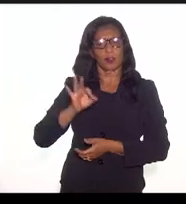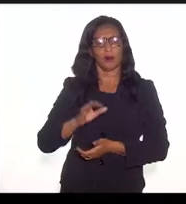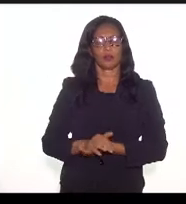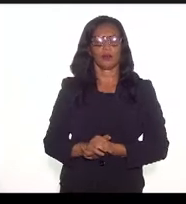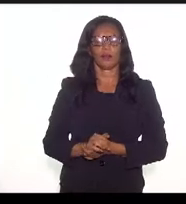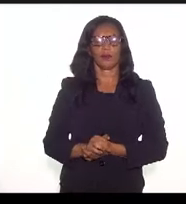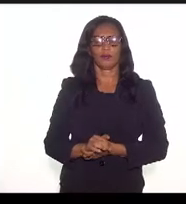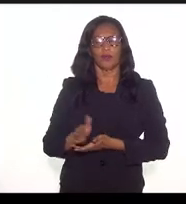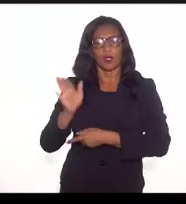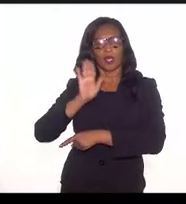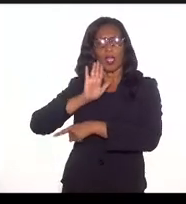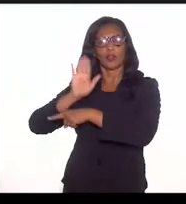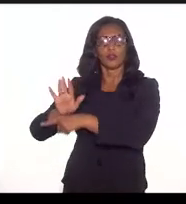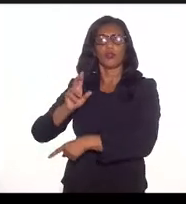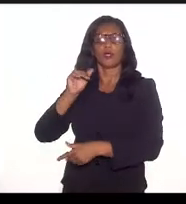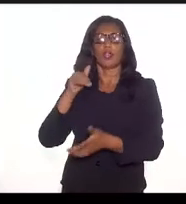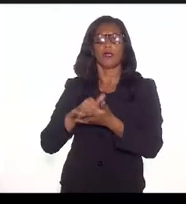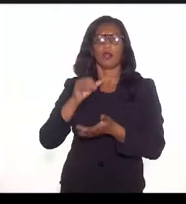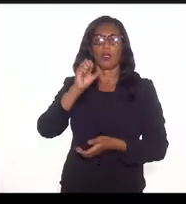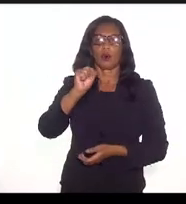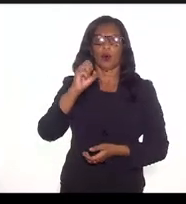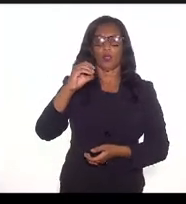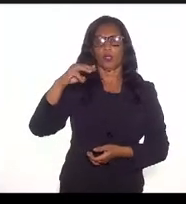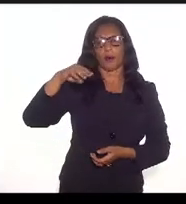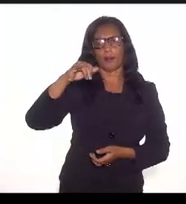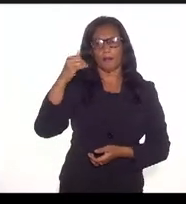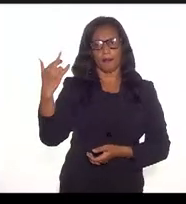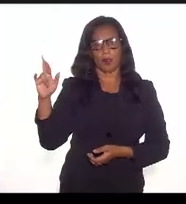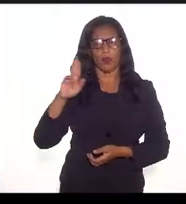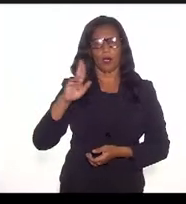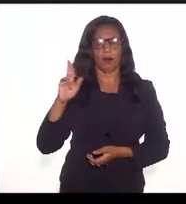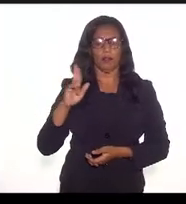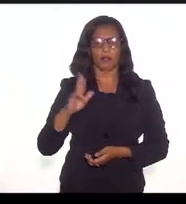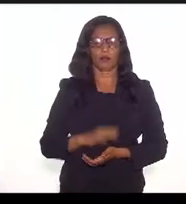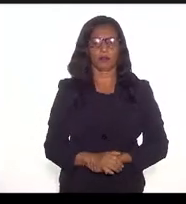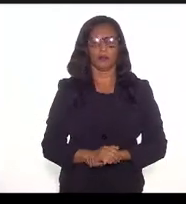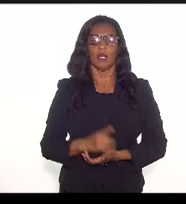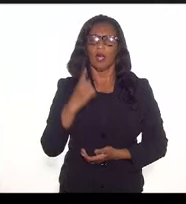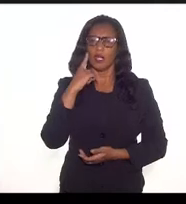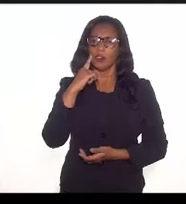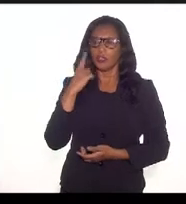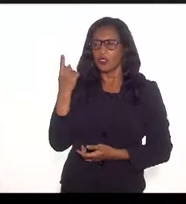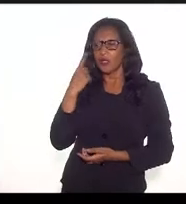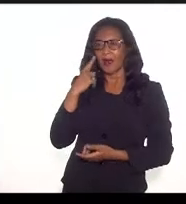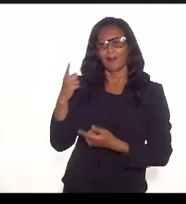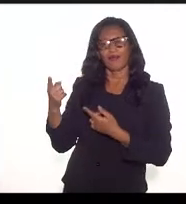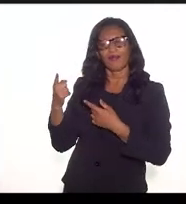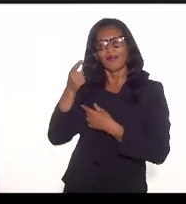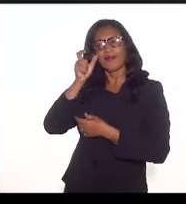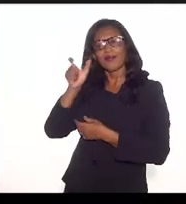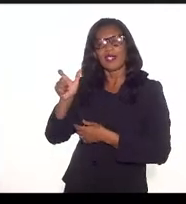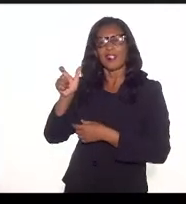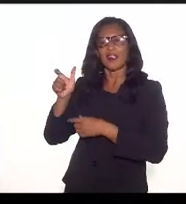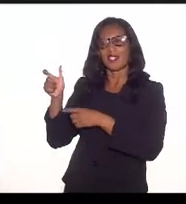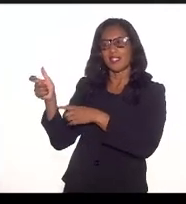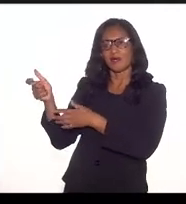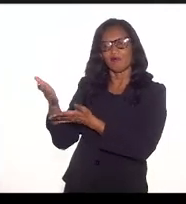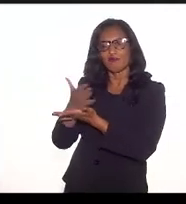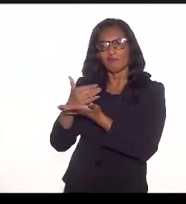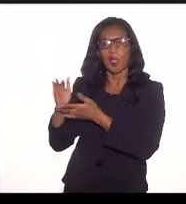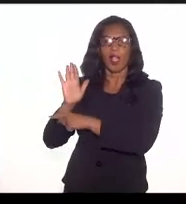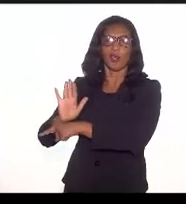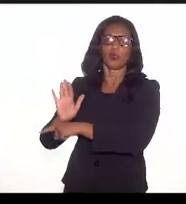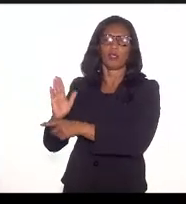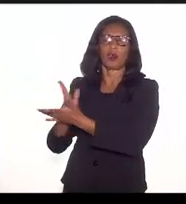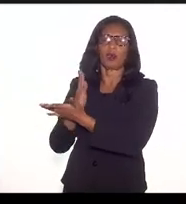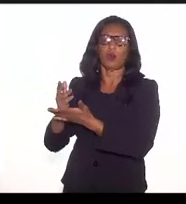o crédito é até R$ 80.000. A gente está numa prospecção junto a novas prefeituras, claro que a gente depende muito do orçamento da prefeitura para